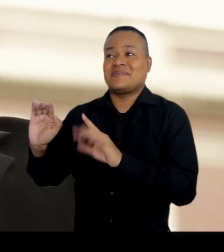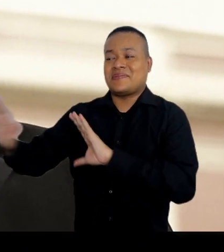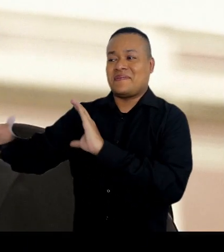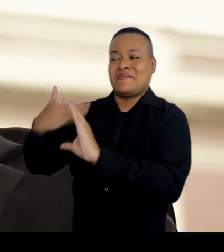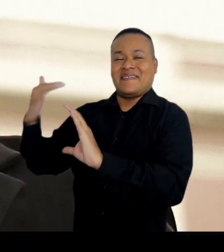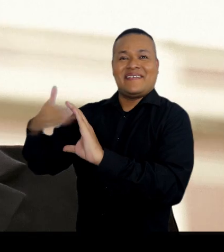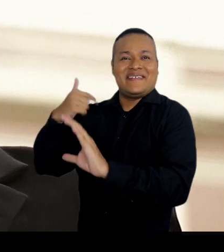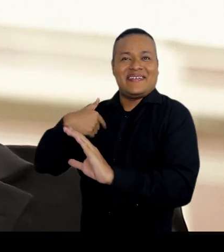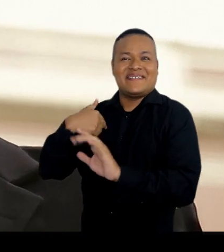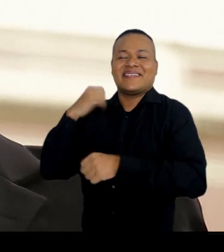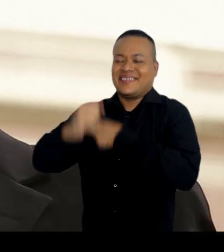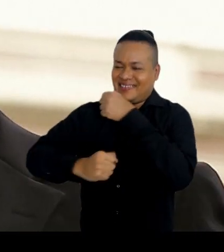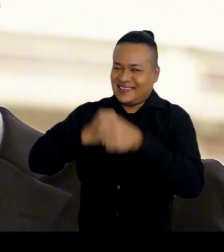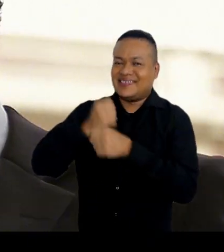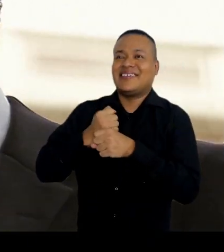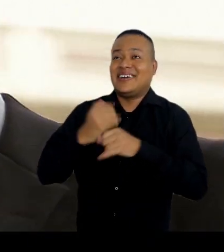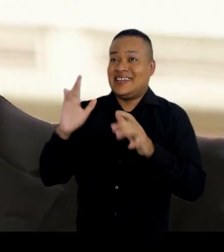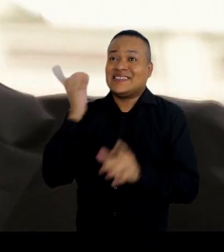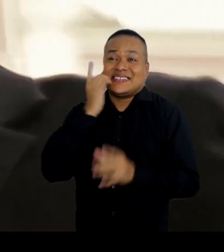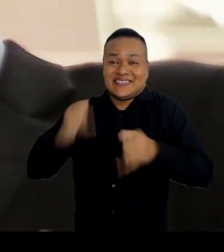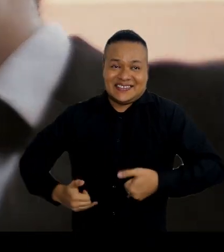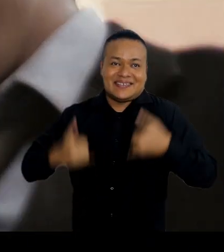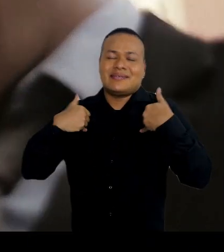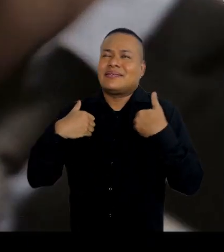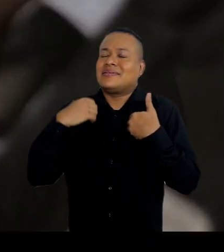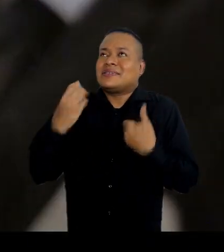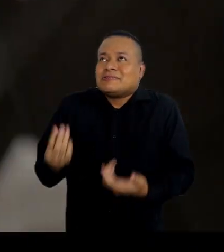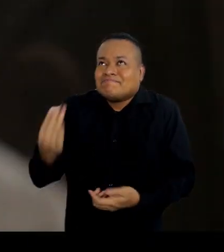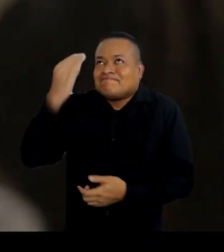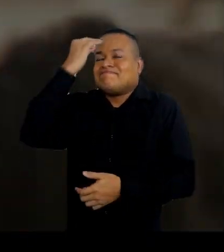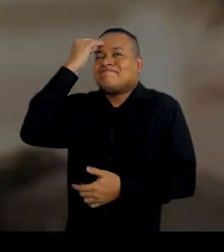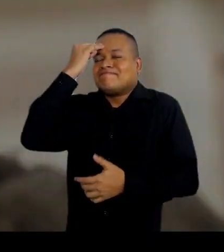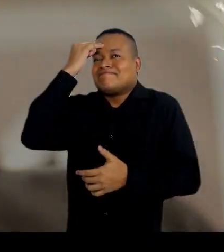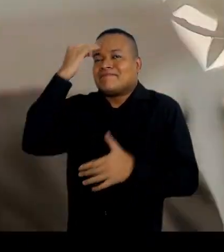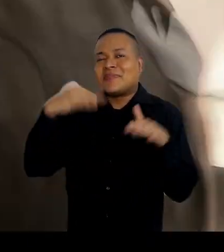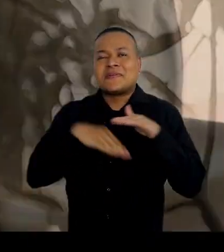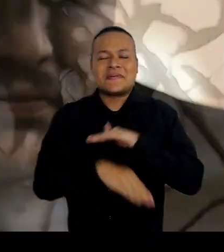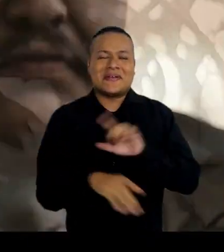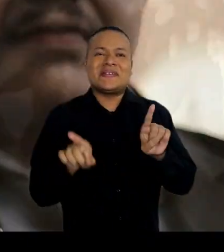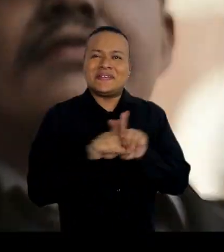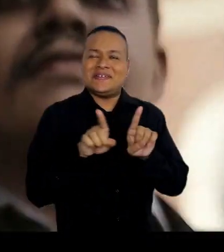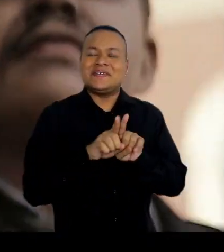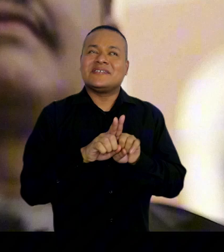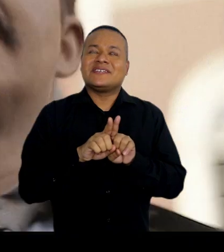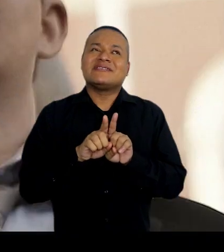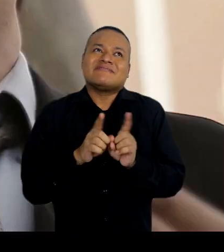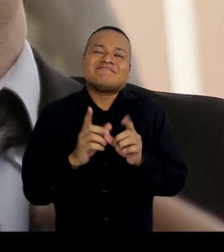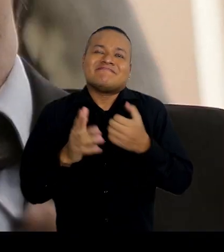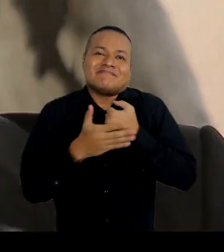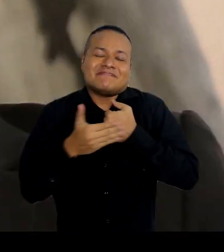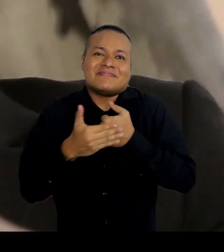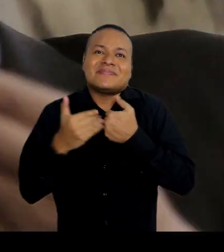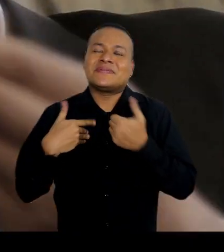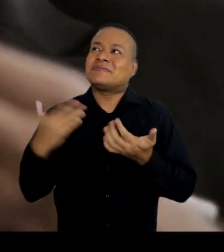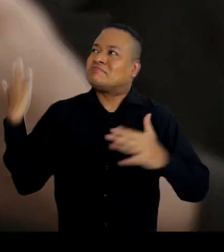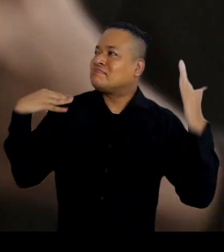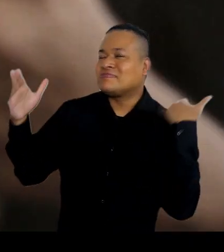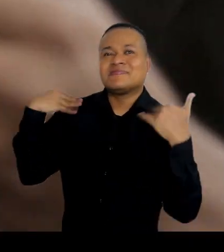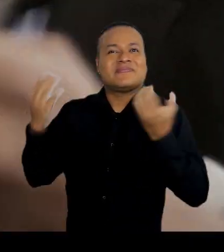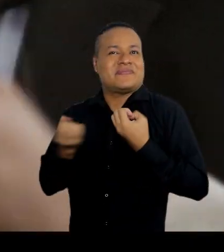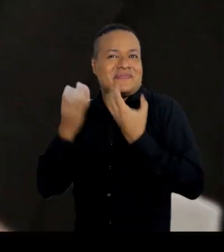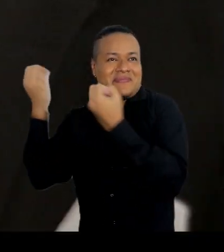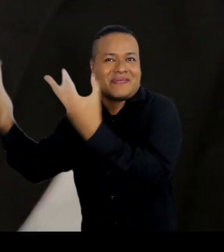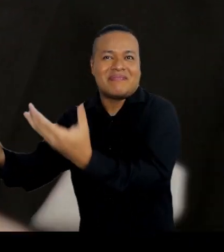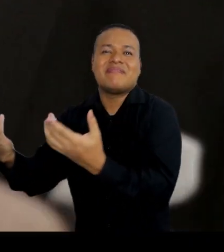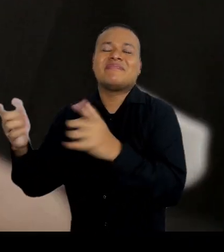ele mandava para mim todo ano em meu aniversário, e isso eu guardo ainda com muito carinho. São memórias afetivas de